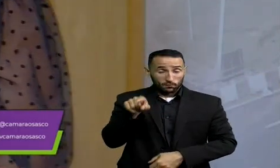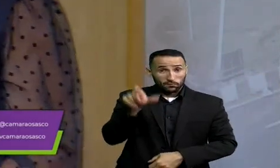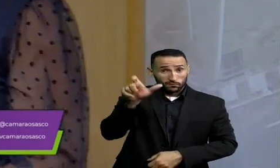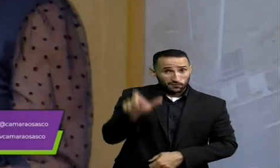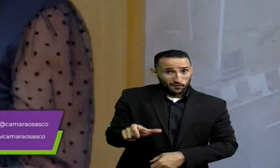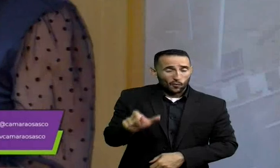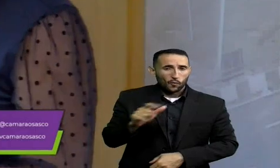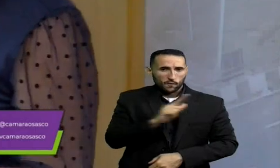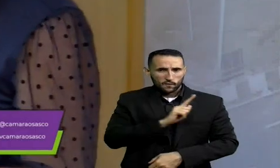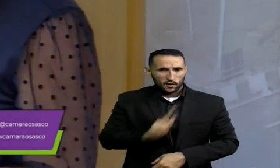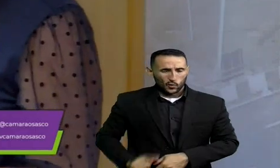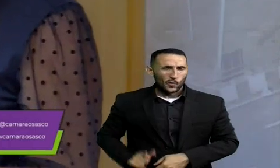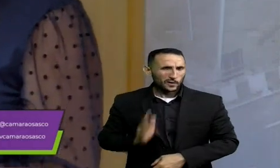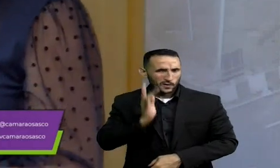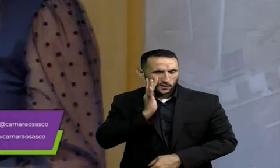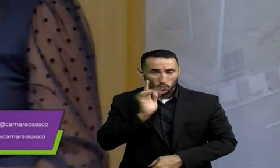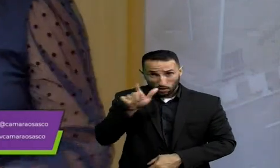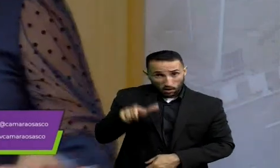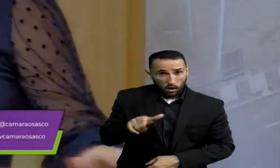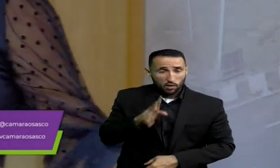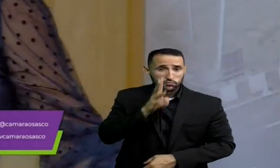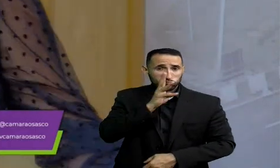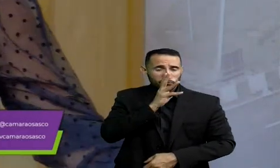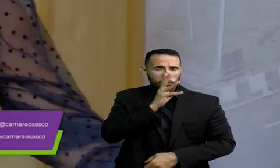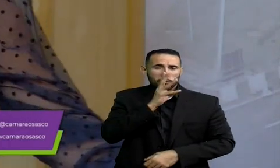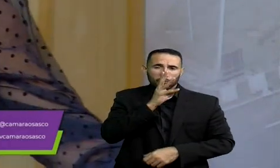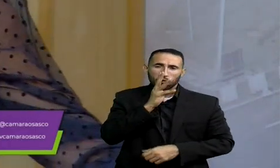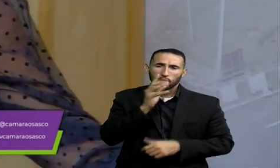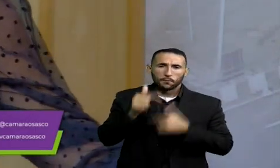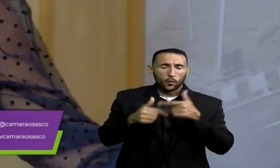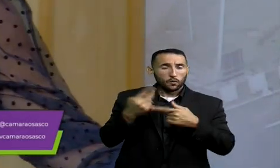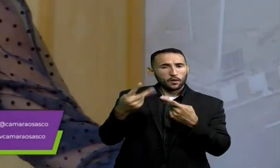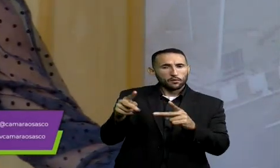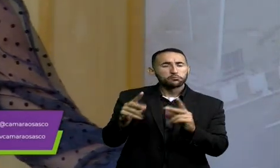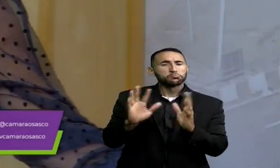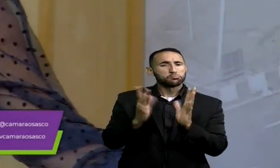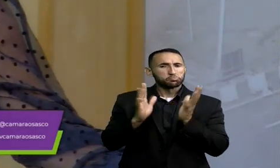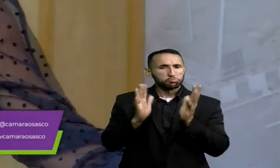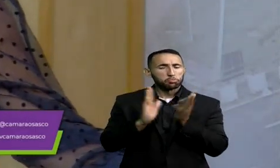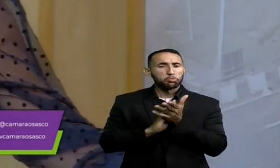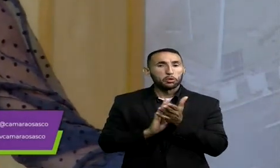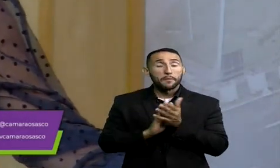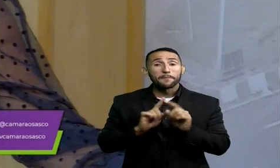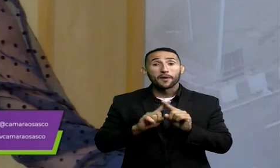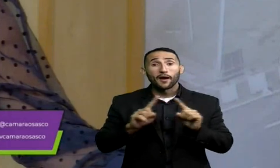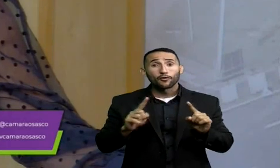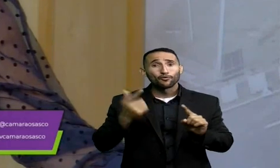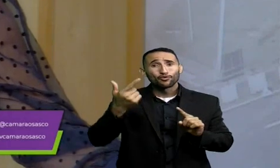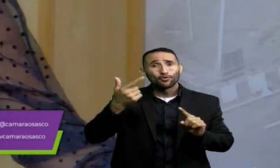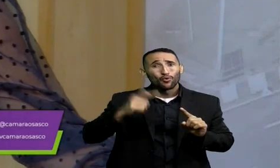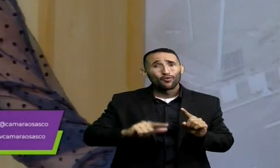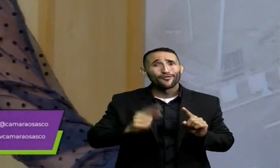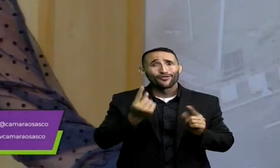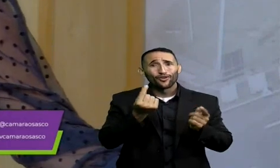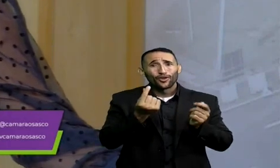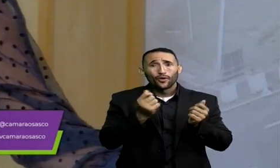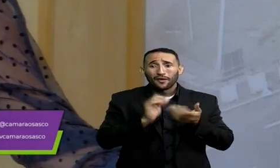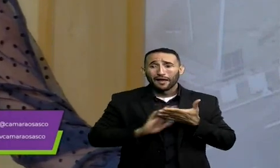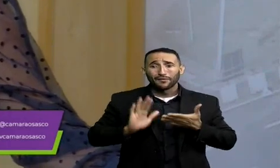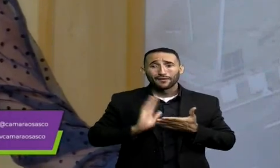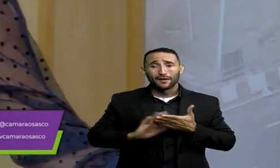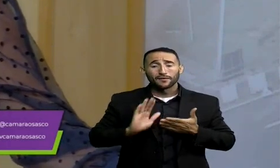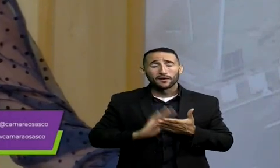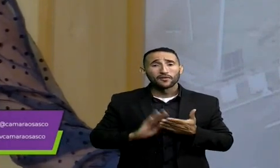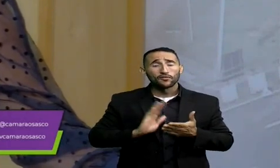pelo nosso Governador Tarciso queria entender o gasto que tem para poder ficar repetindo os exames toda